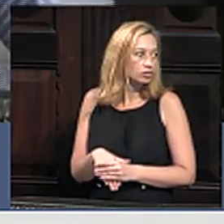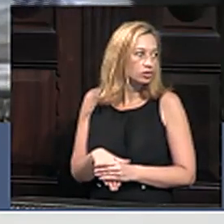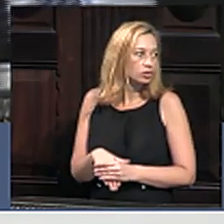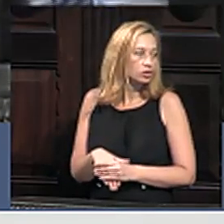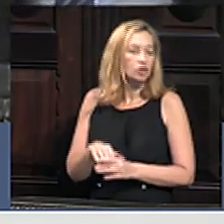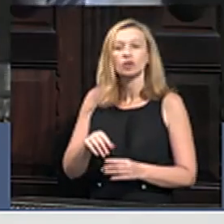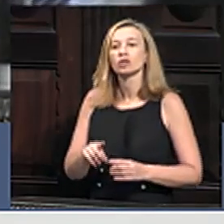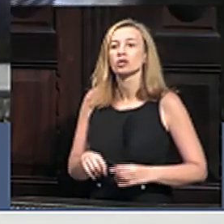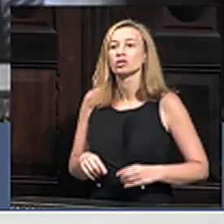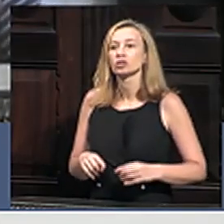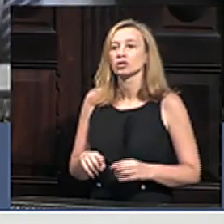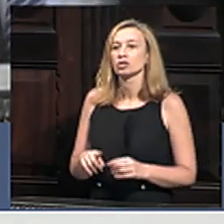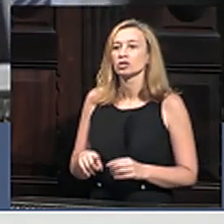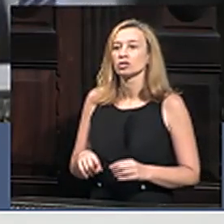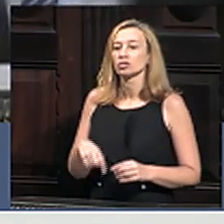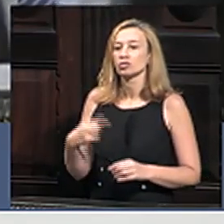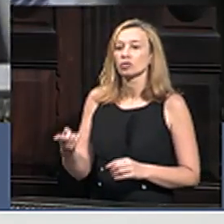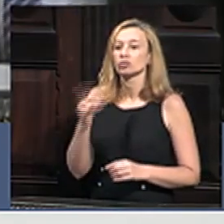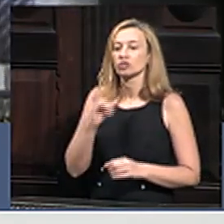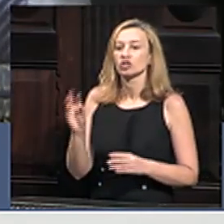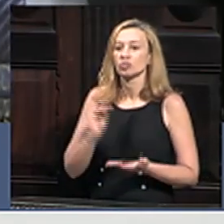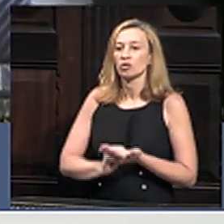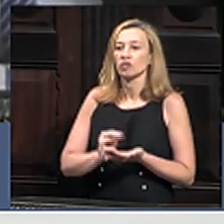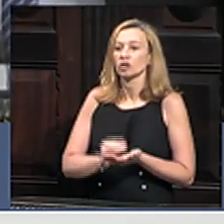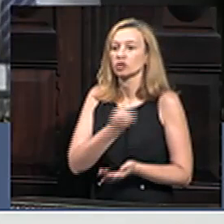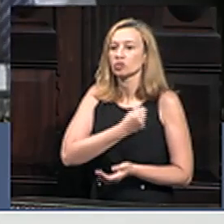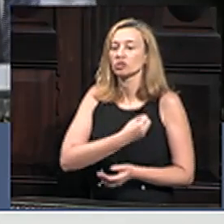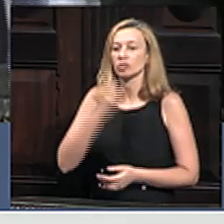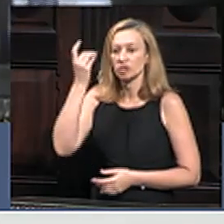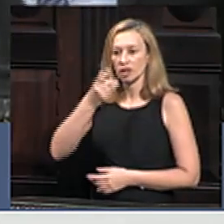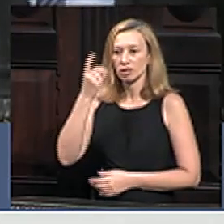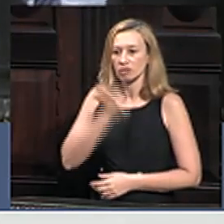fica adiado mais uma vez por falta de quórum.